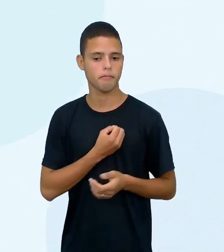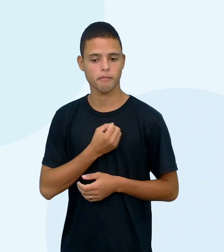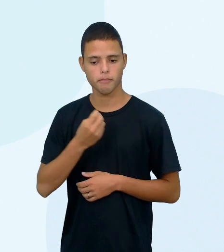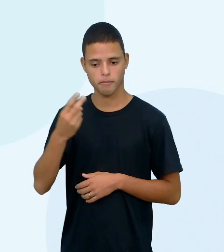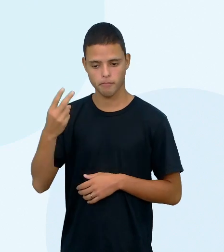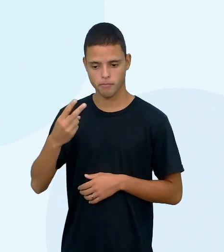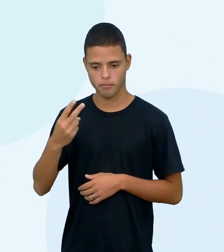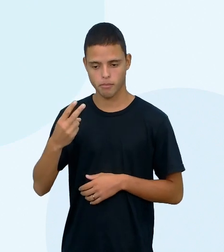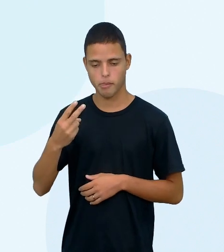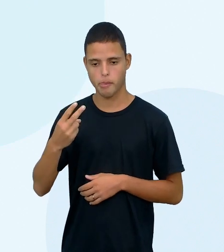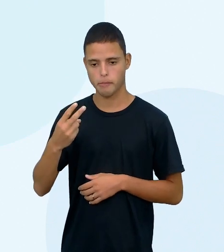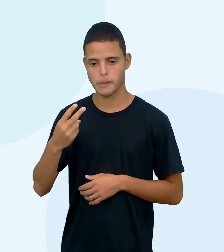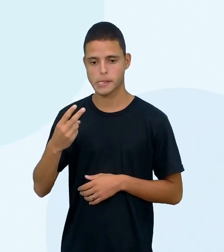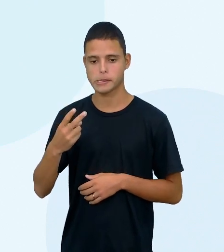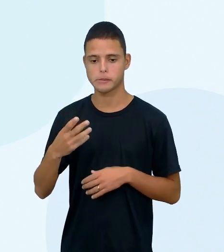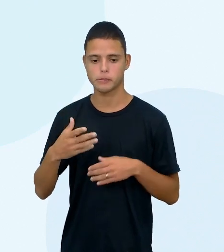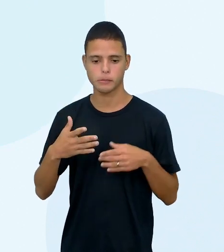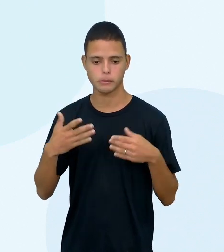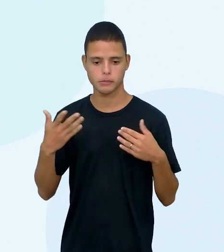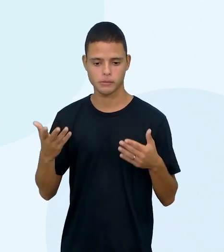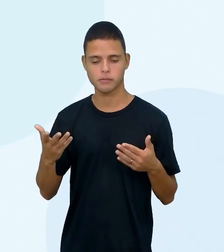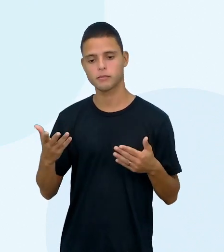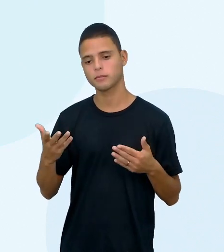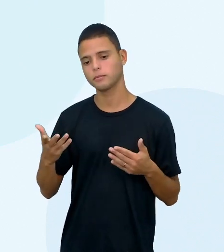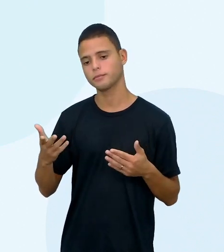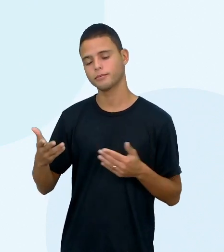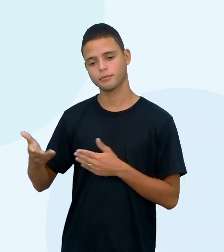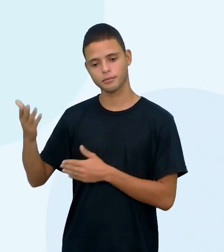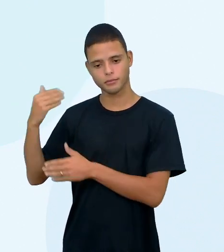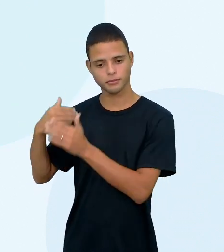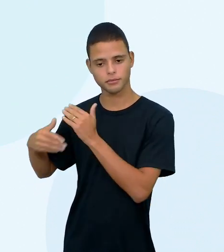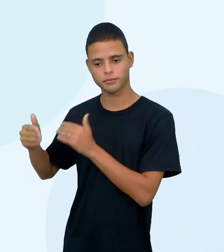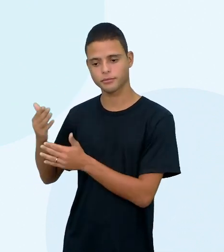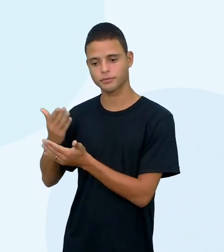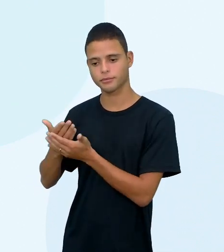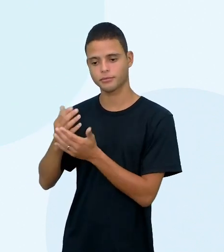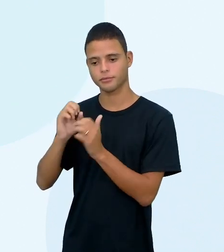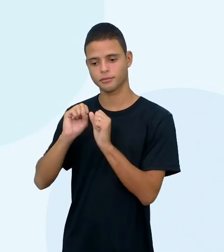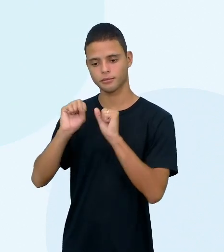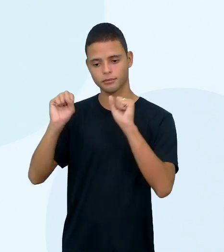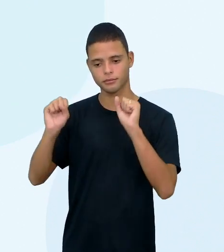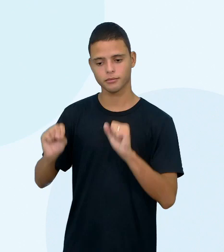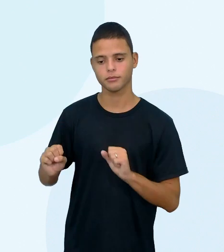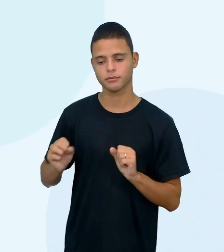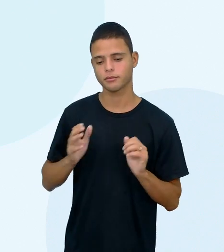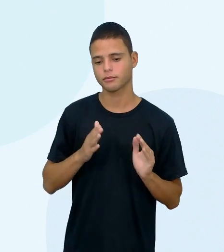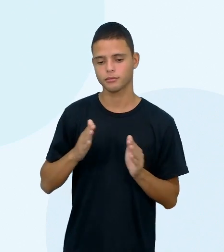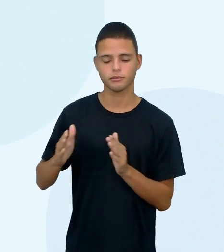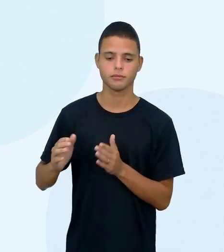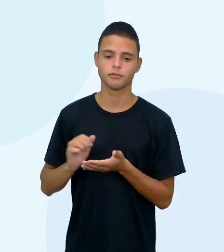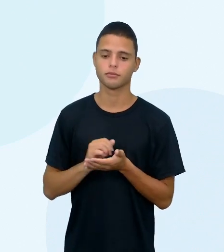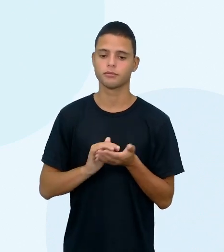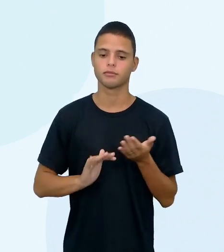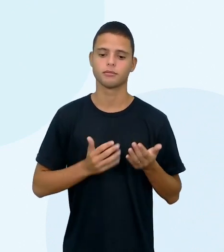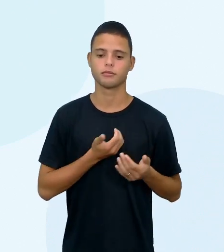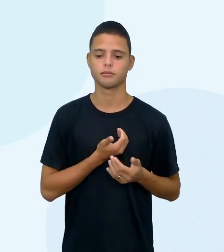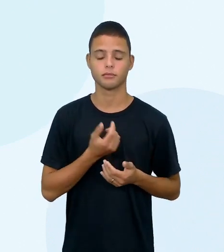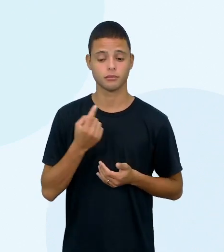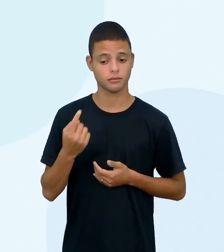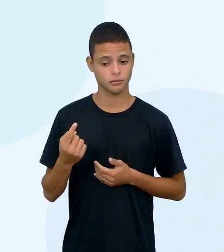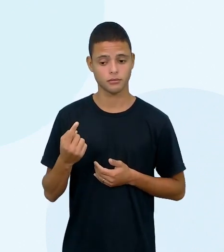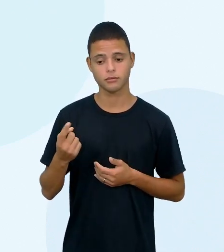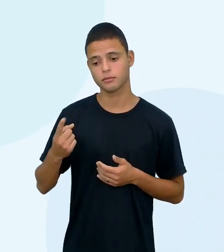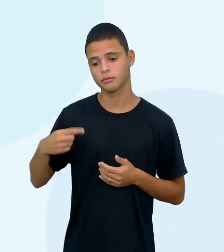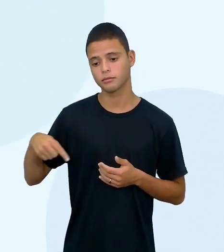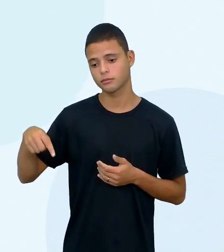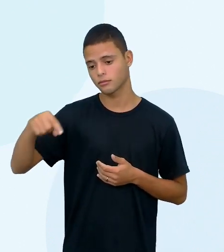aí com vocês. Então, né, nas nossas últimas aulas ali de sistematização da atividade 1, a gente fez um balanço